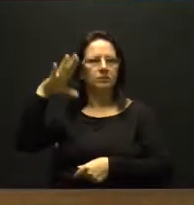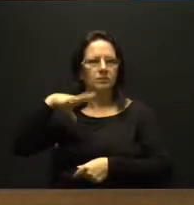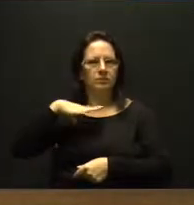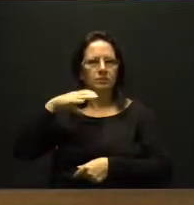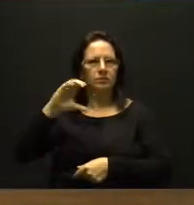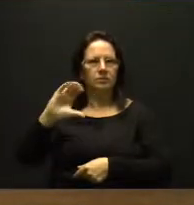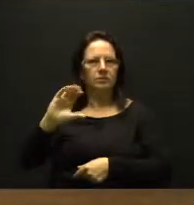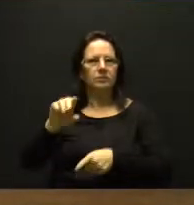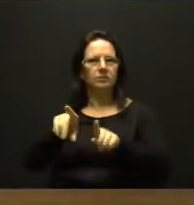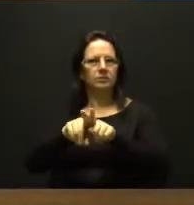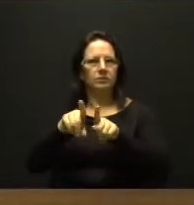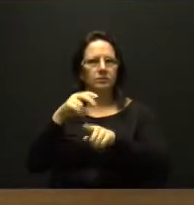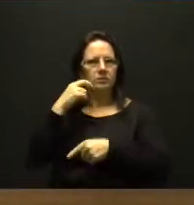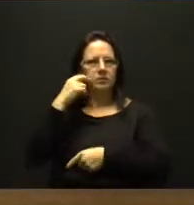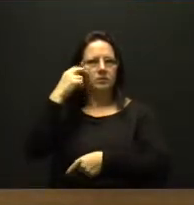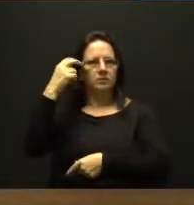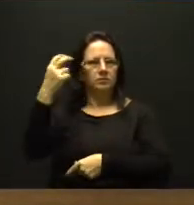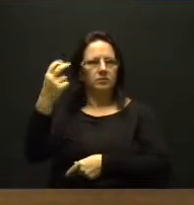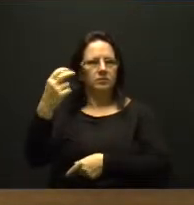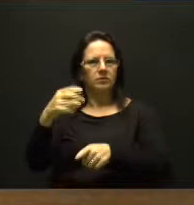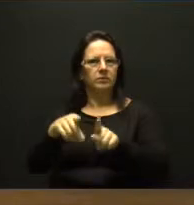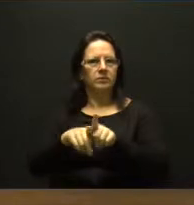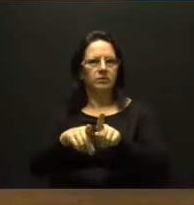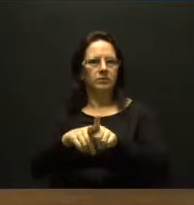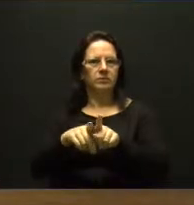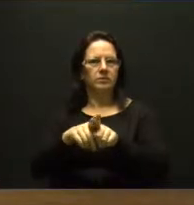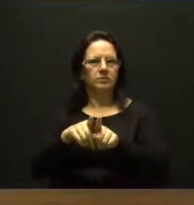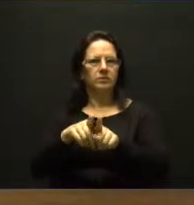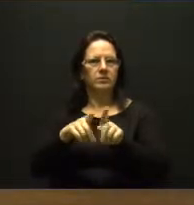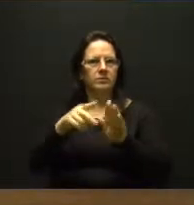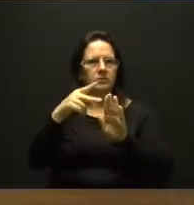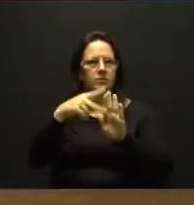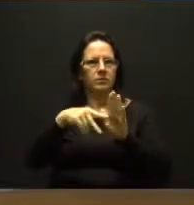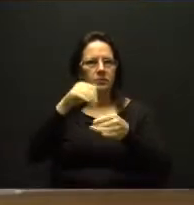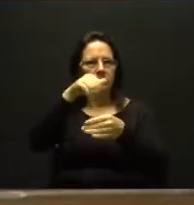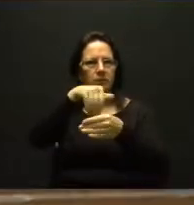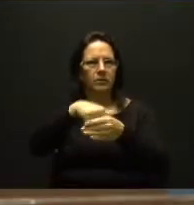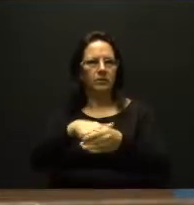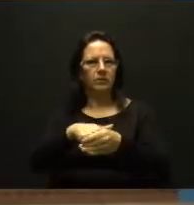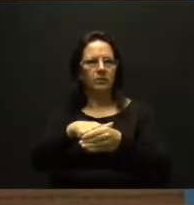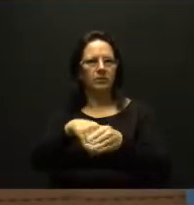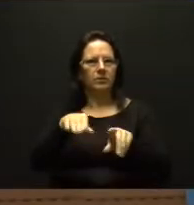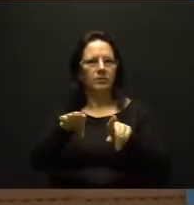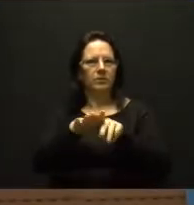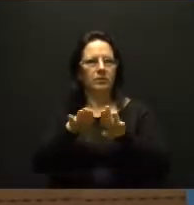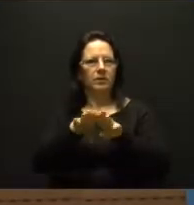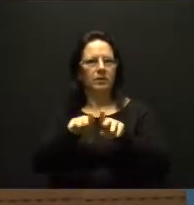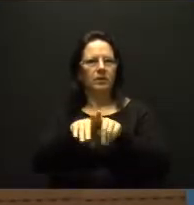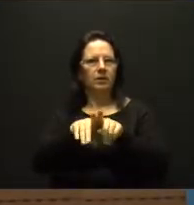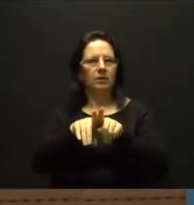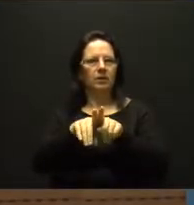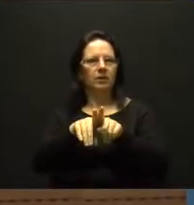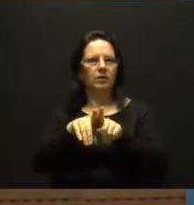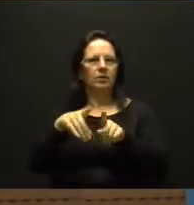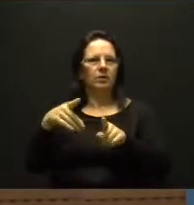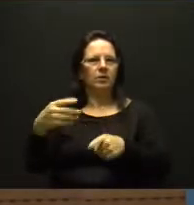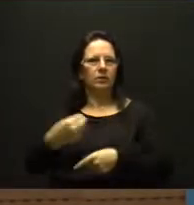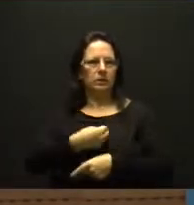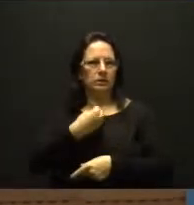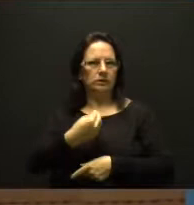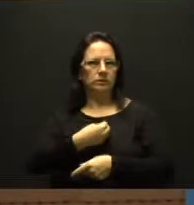vezes dá um paliativo porque desde o salvamento